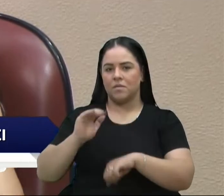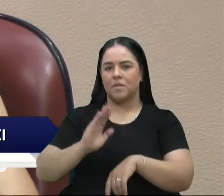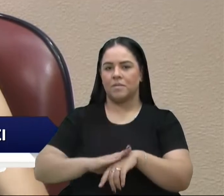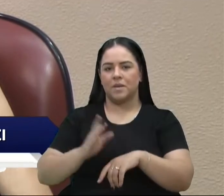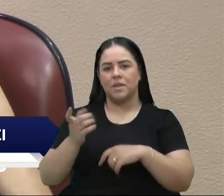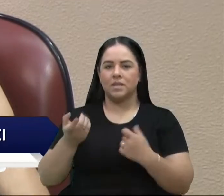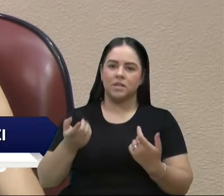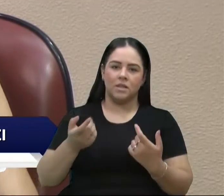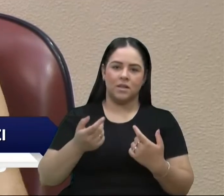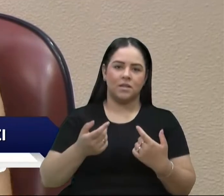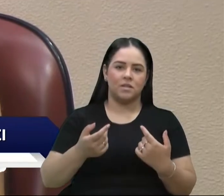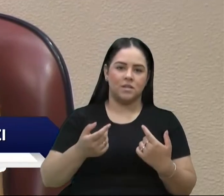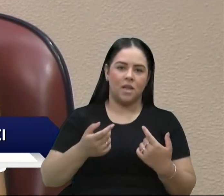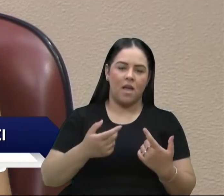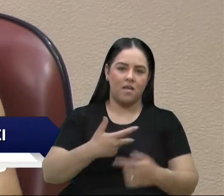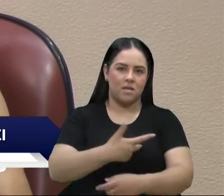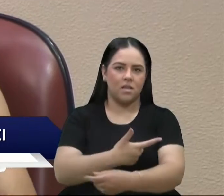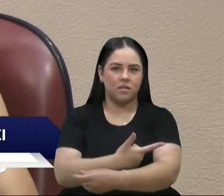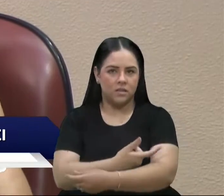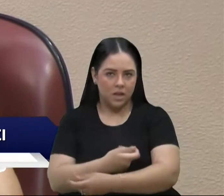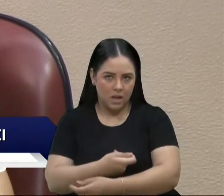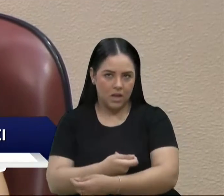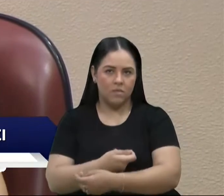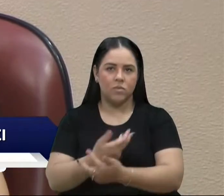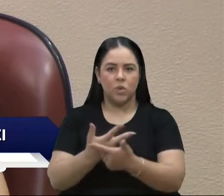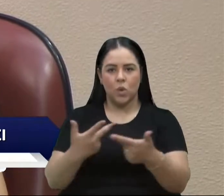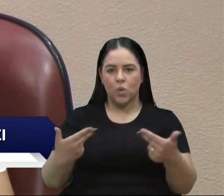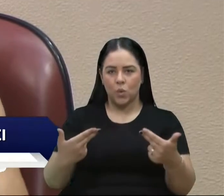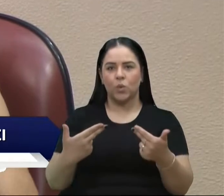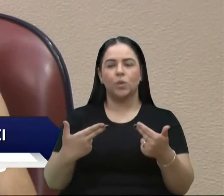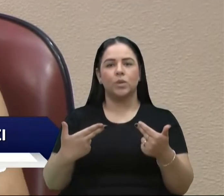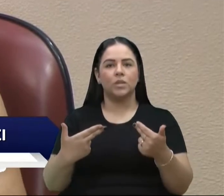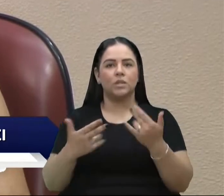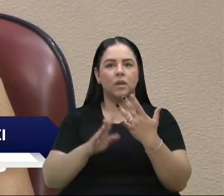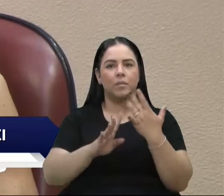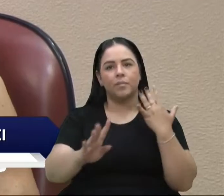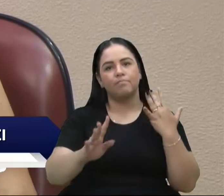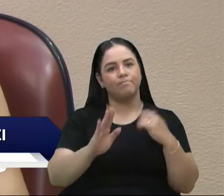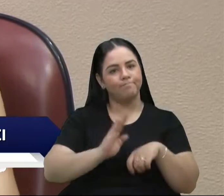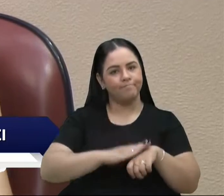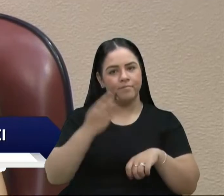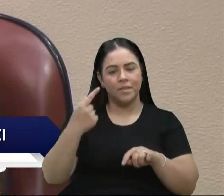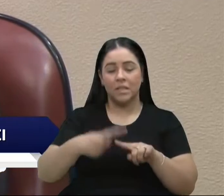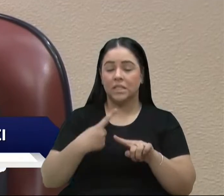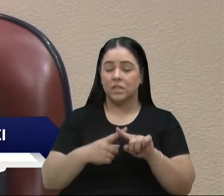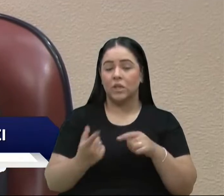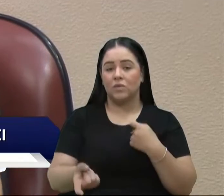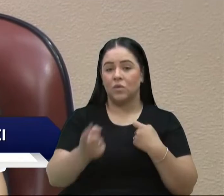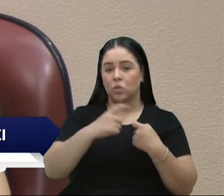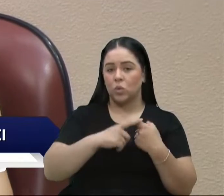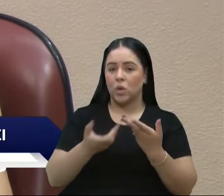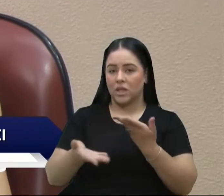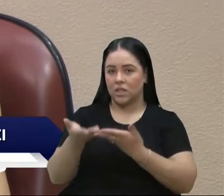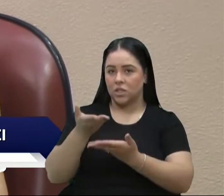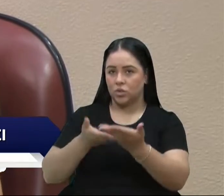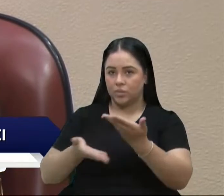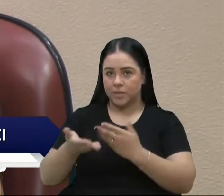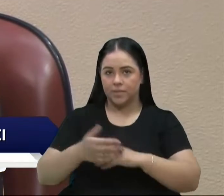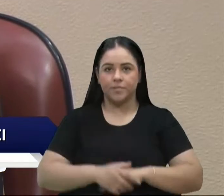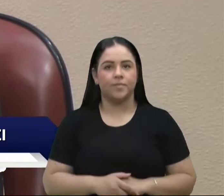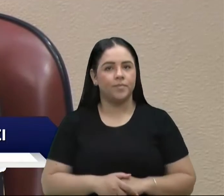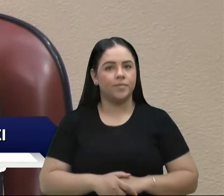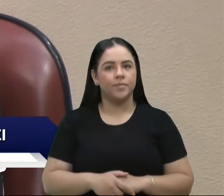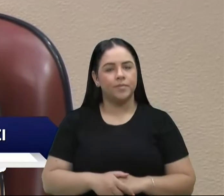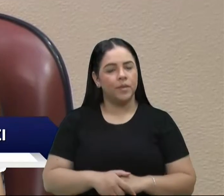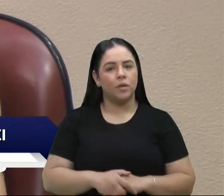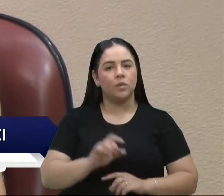exames. Então, essa fila acabou engrossando em função também das retomadas de atendimentos. Com relação